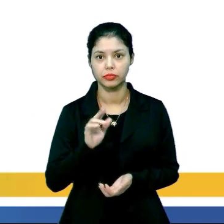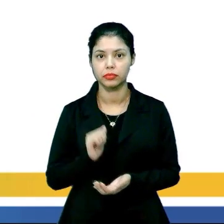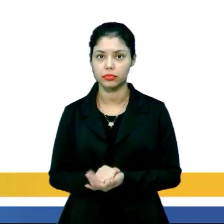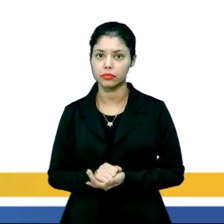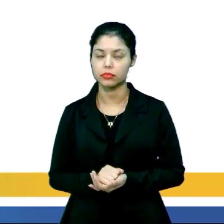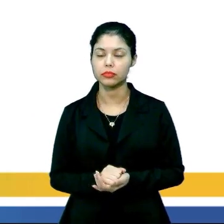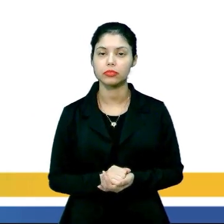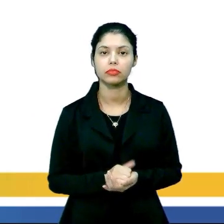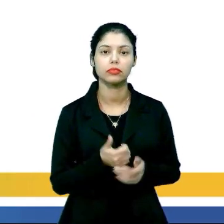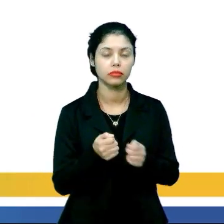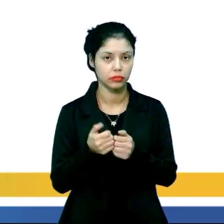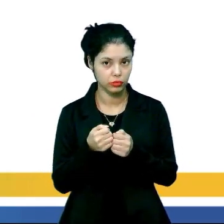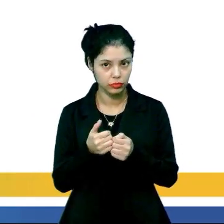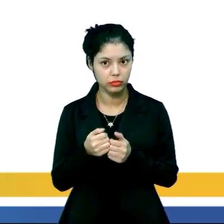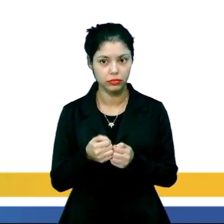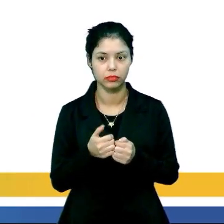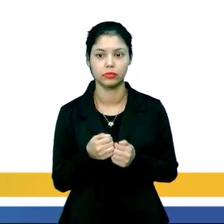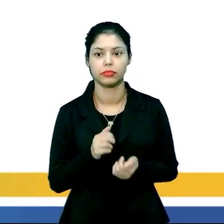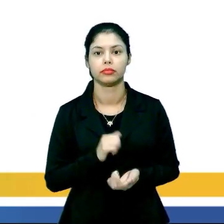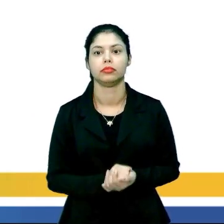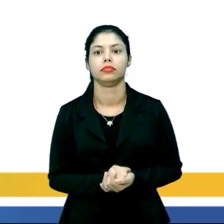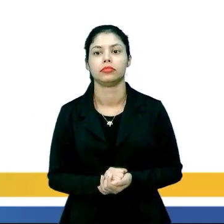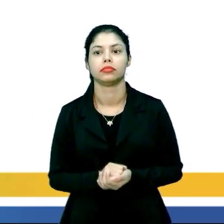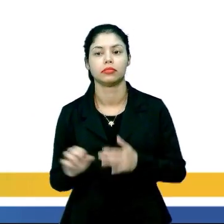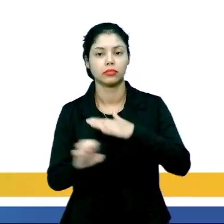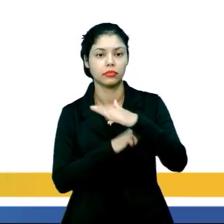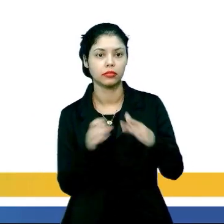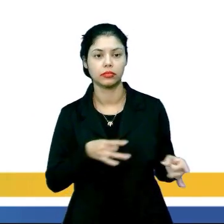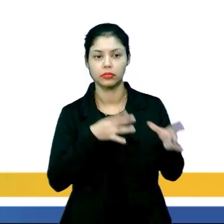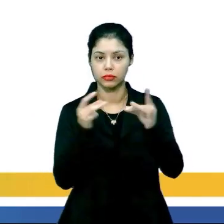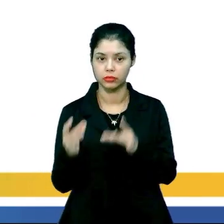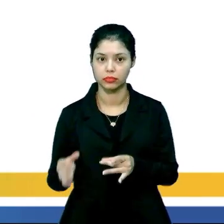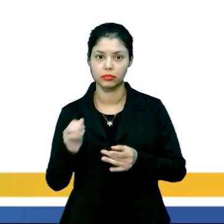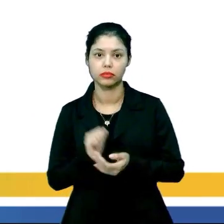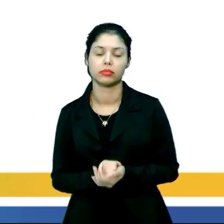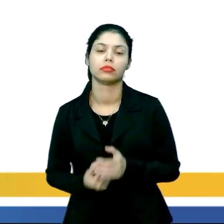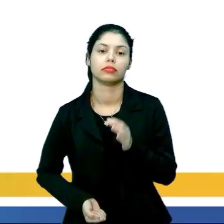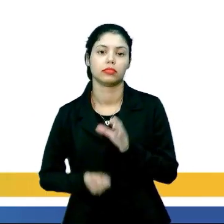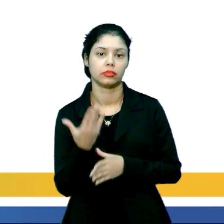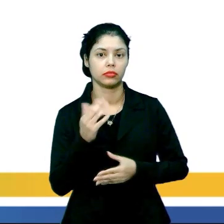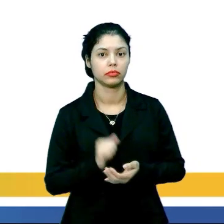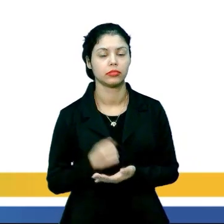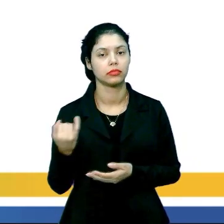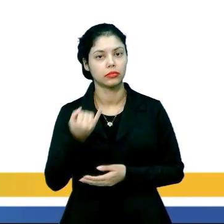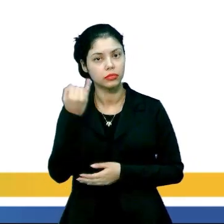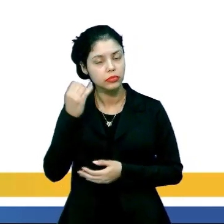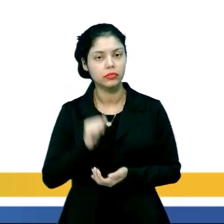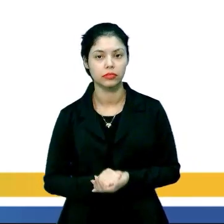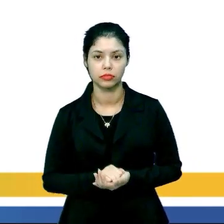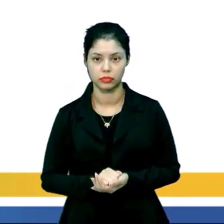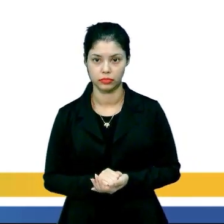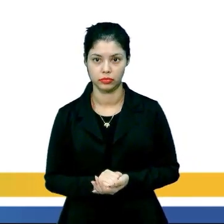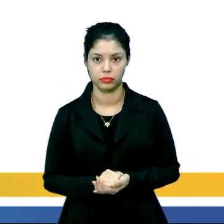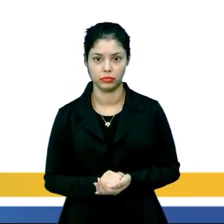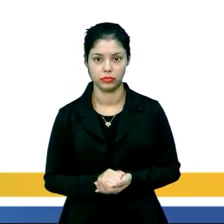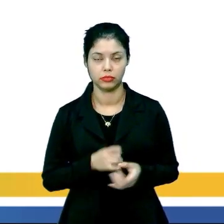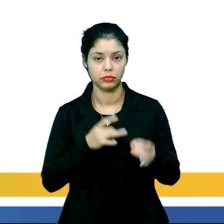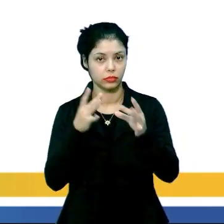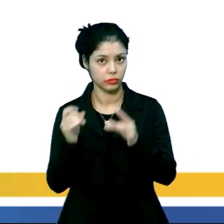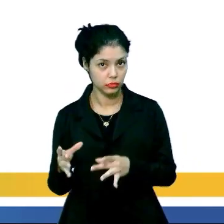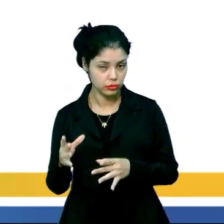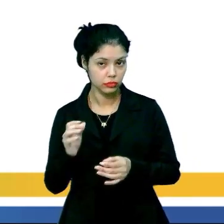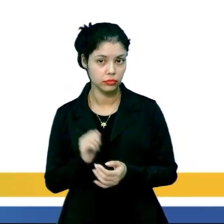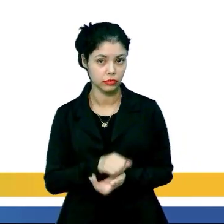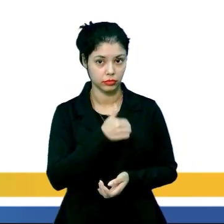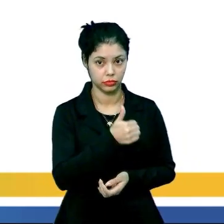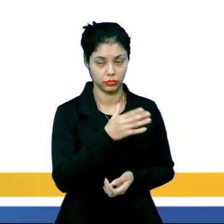itens utilizáveis nesse jogo. A empresa que comercializa esse jogo decidiu criar um pacote especial que